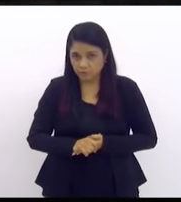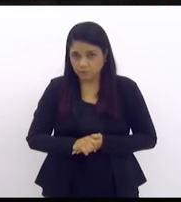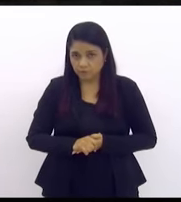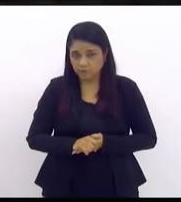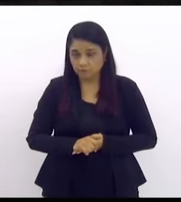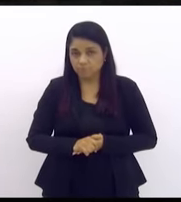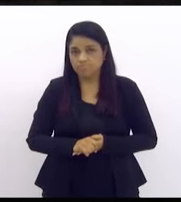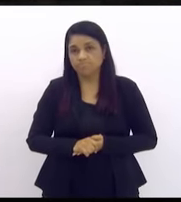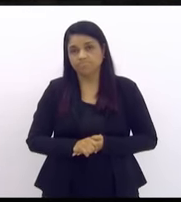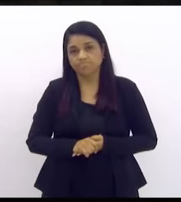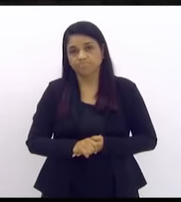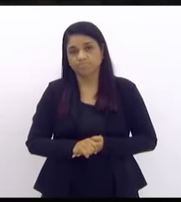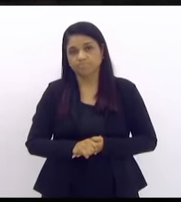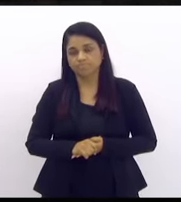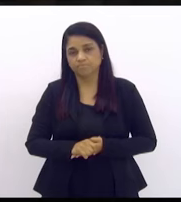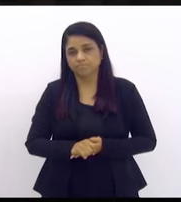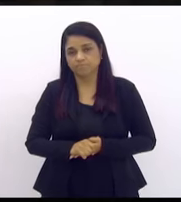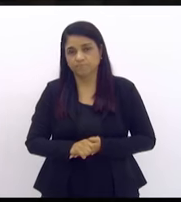evidentemente,